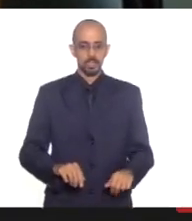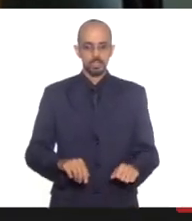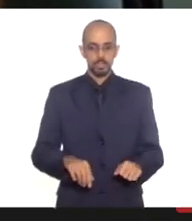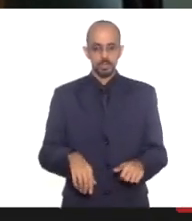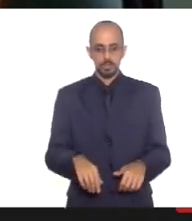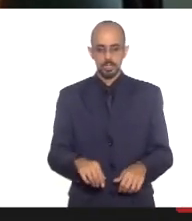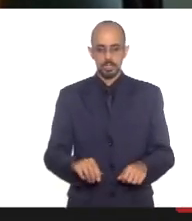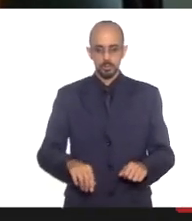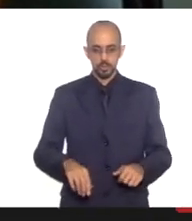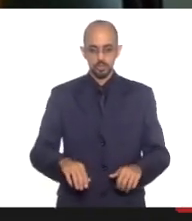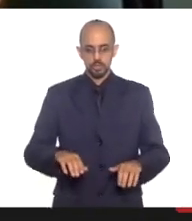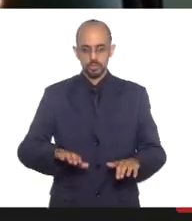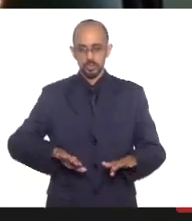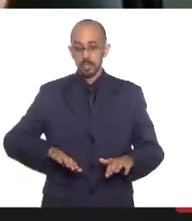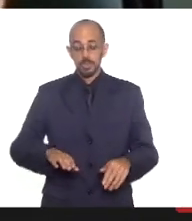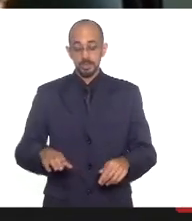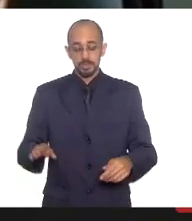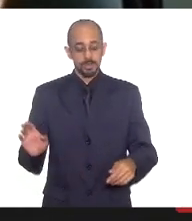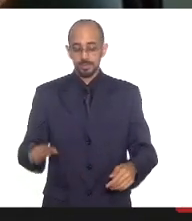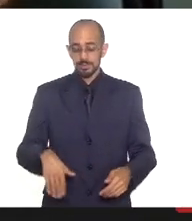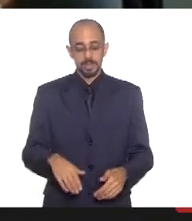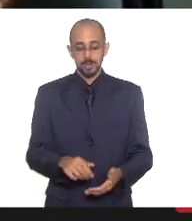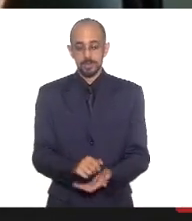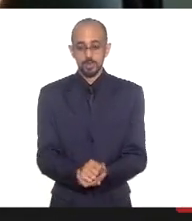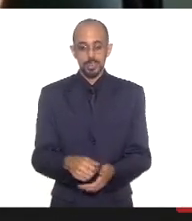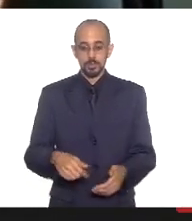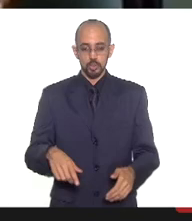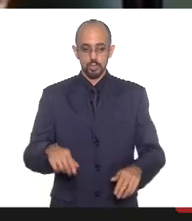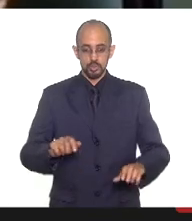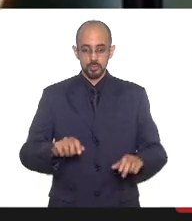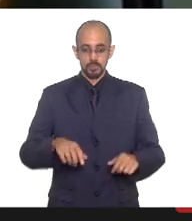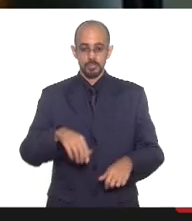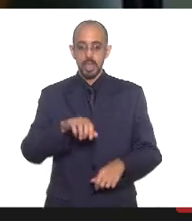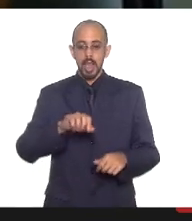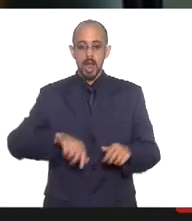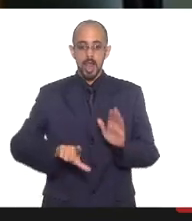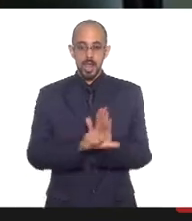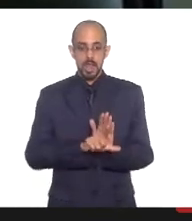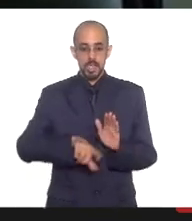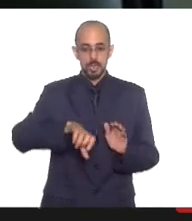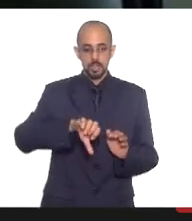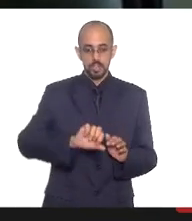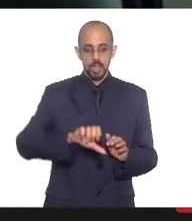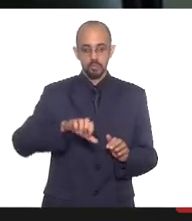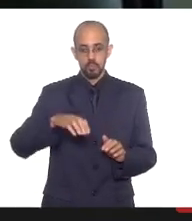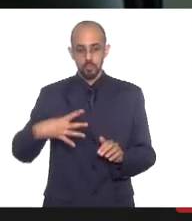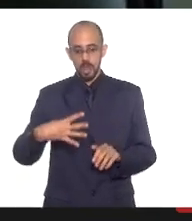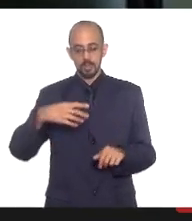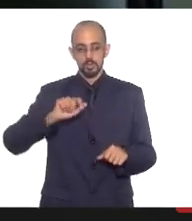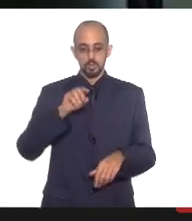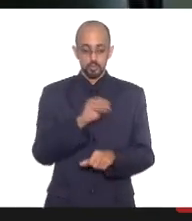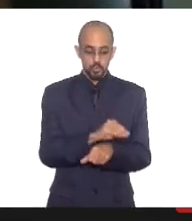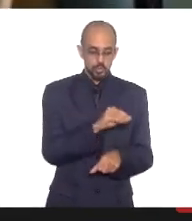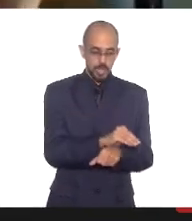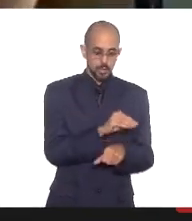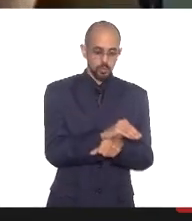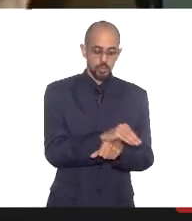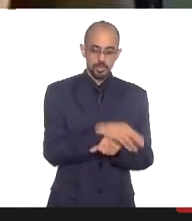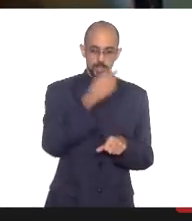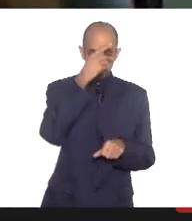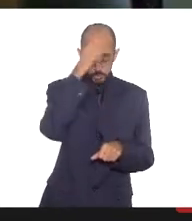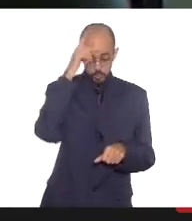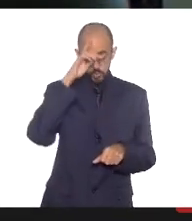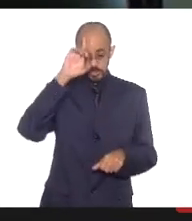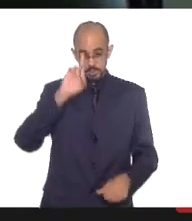dos guias de turismo A lei 9264 que trata das dos cuidadores das pessoas com